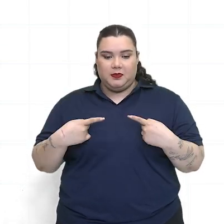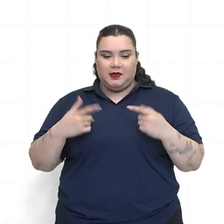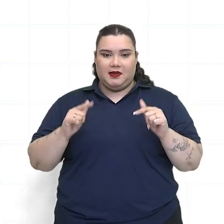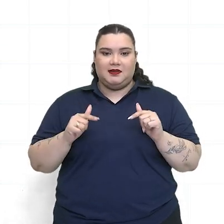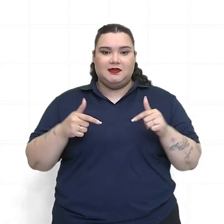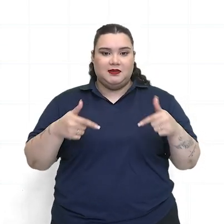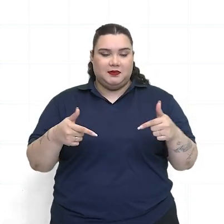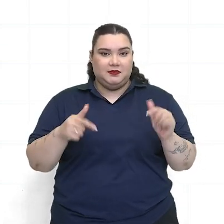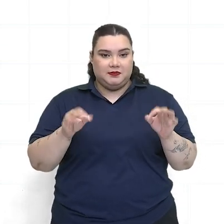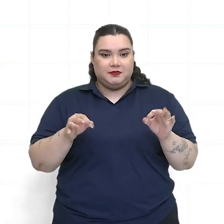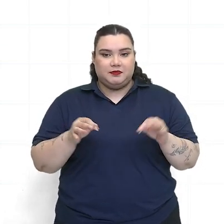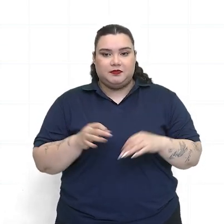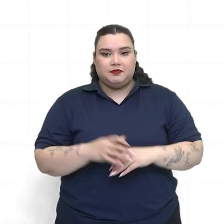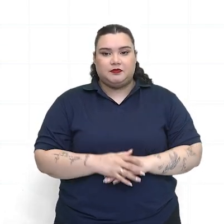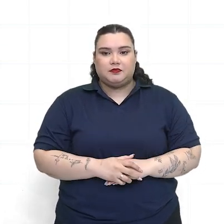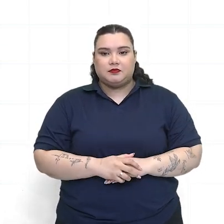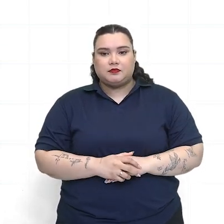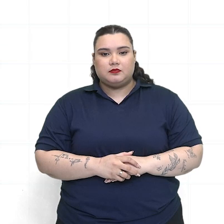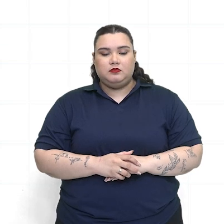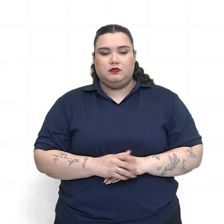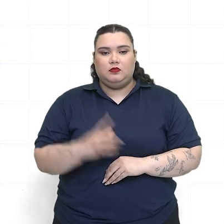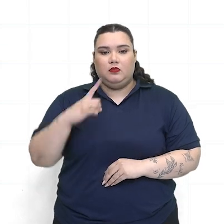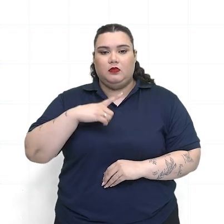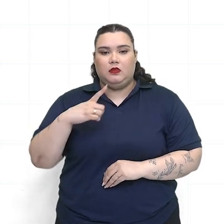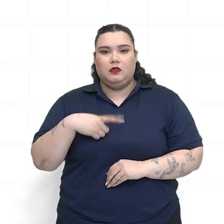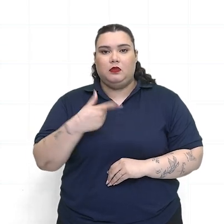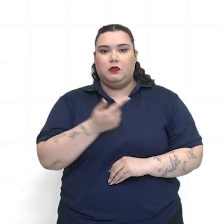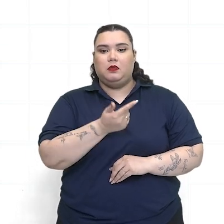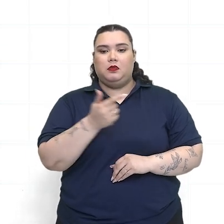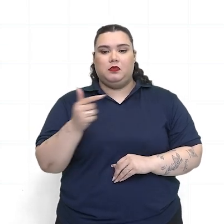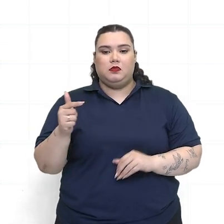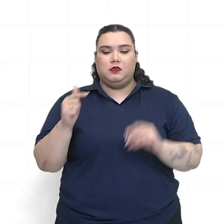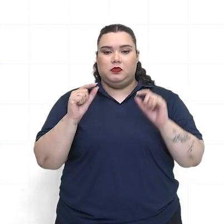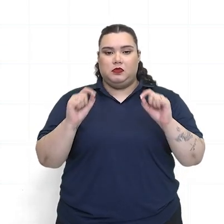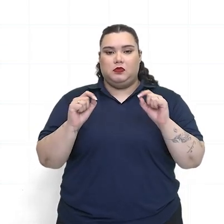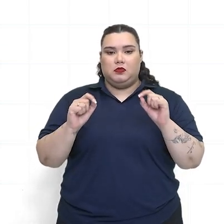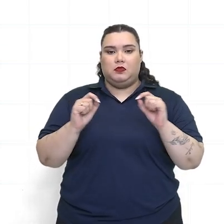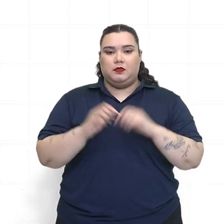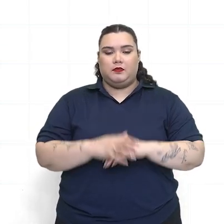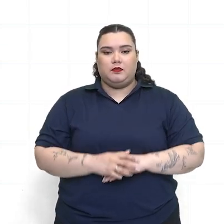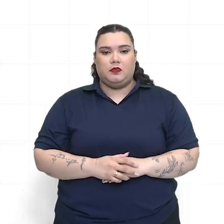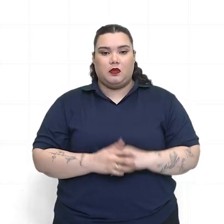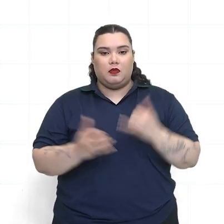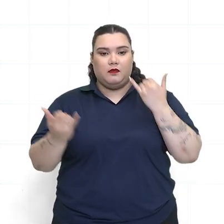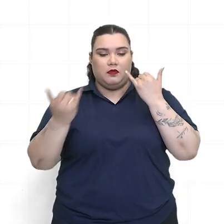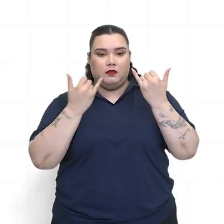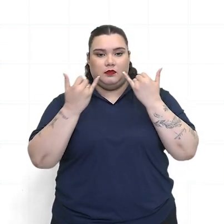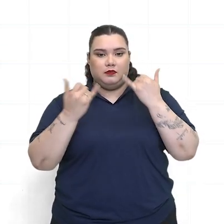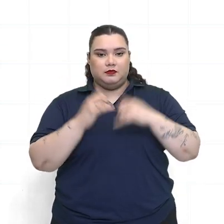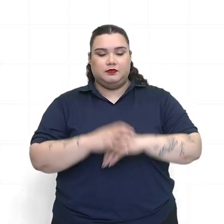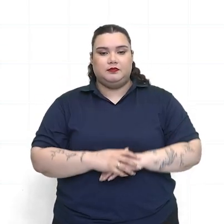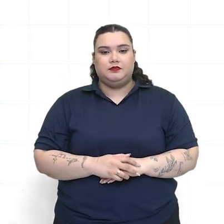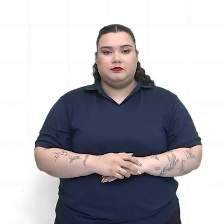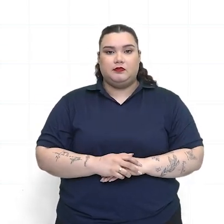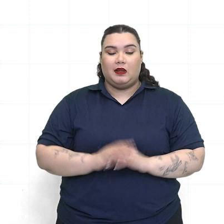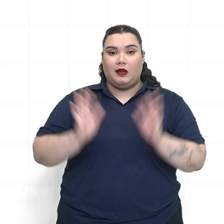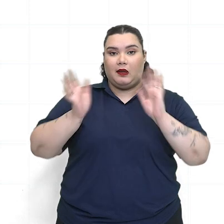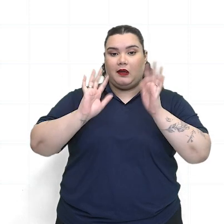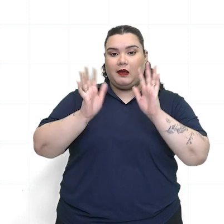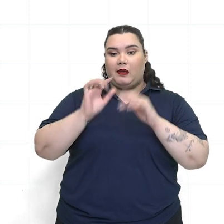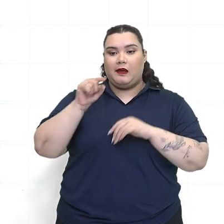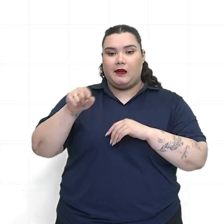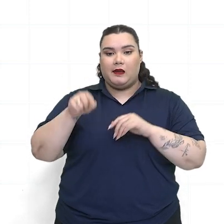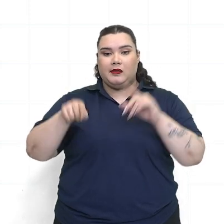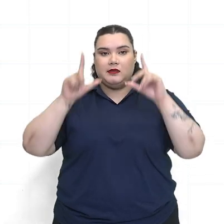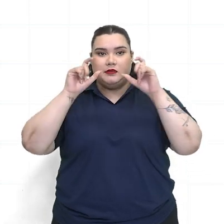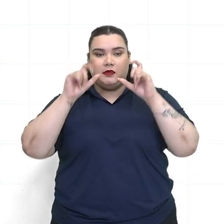ação. Então, aí nós temos também uma notícia. Gente, essa foto é do Carlão, nosso amiguinho de